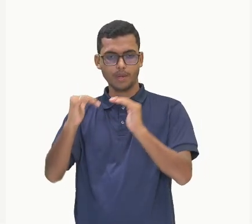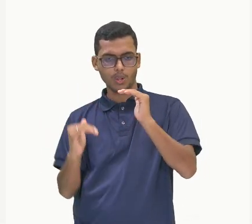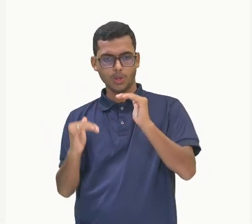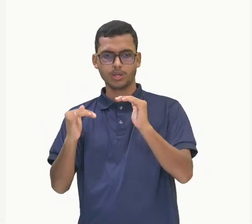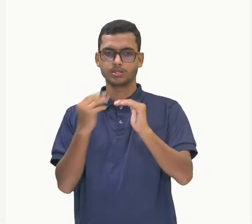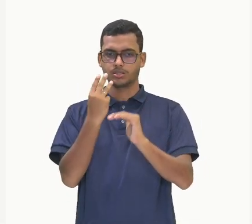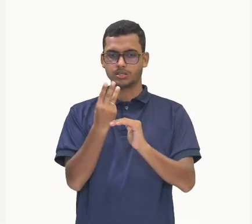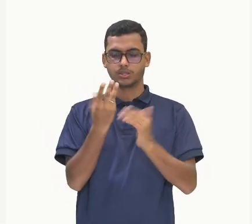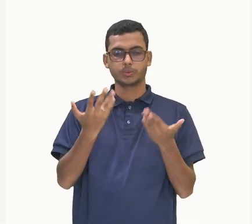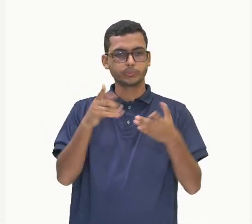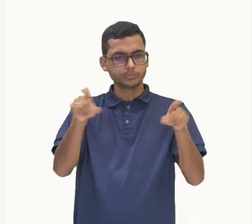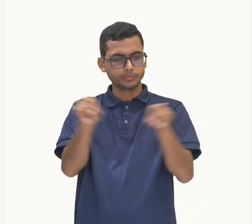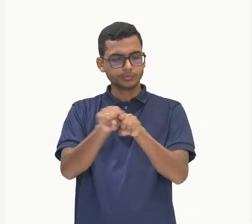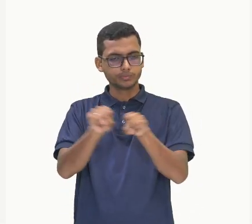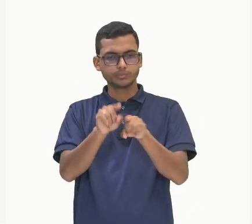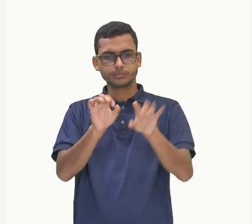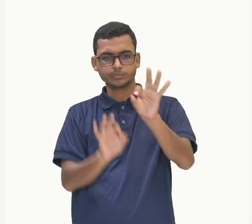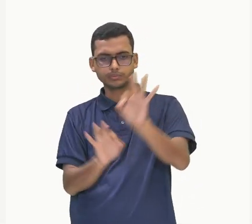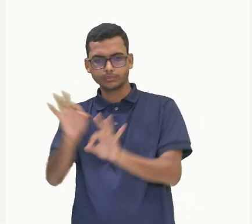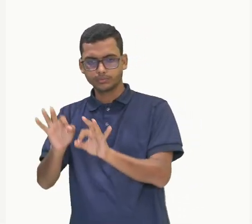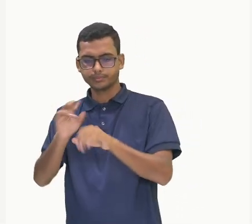Ó. Então,